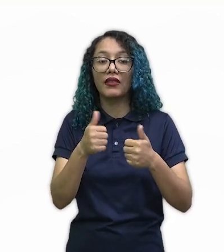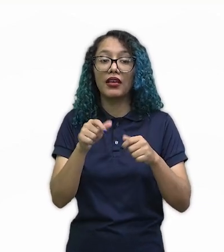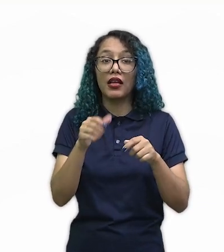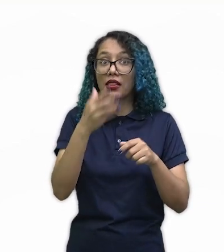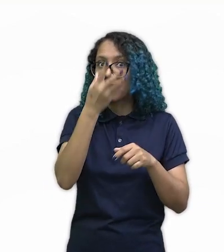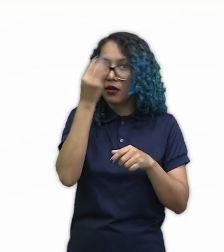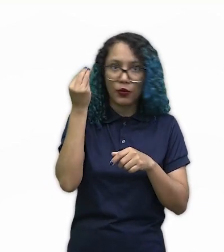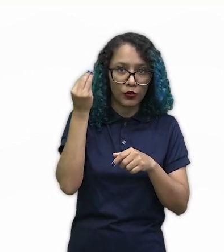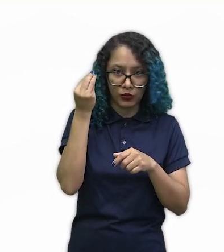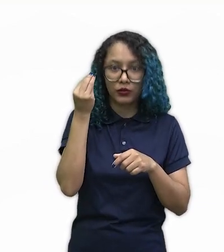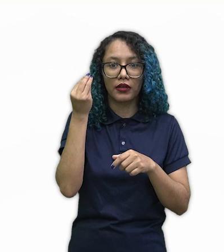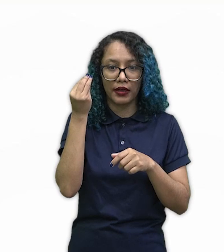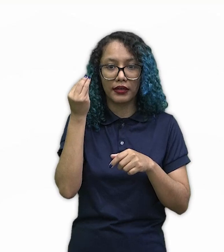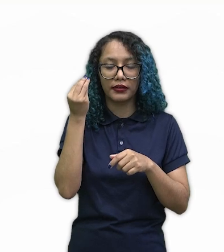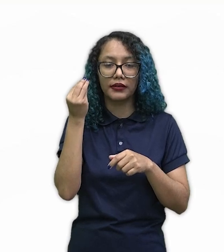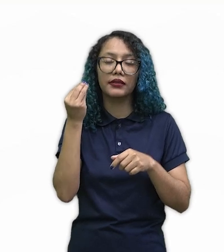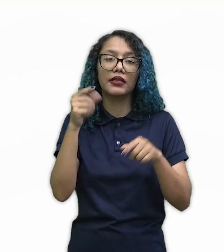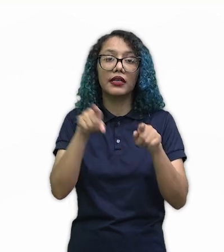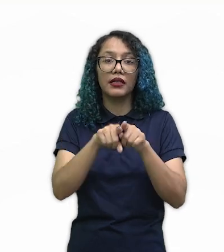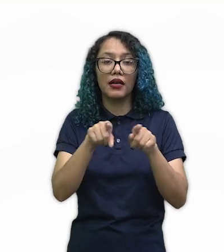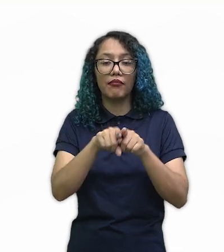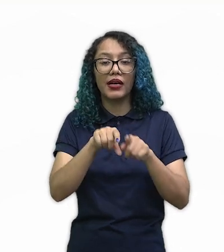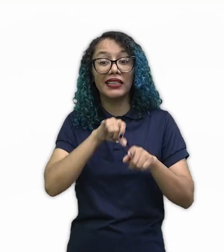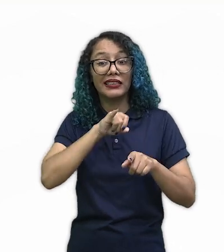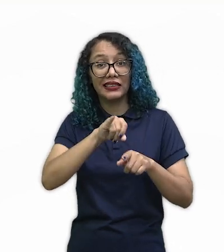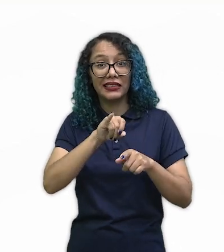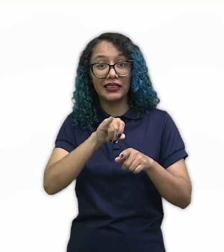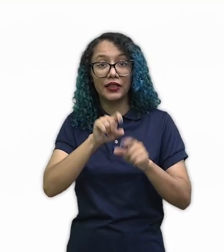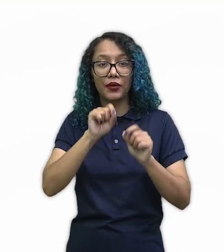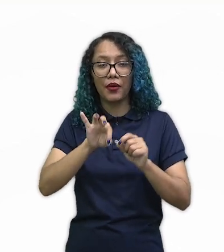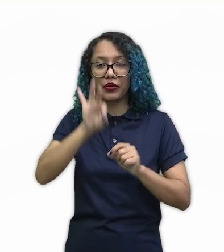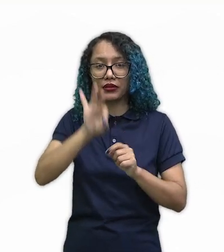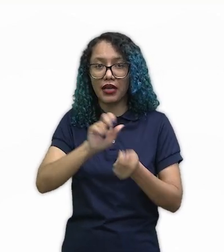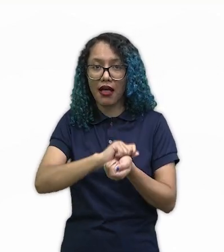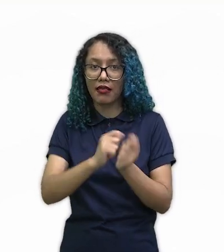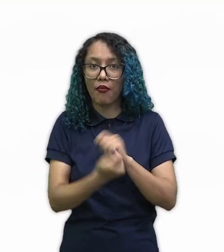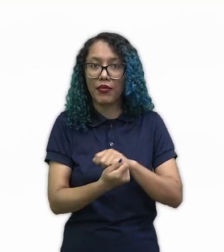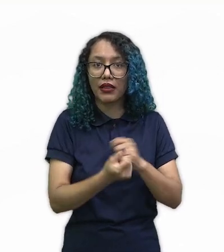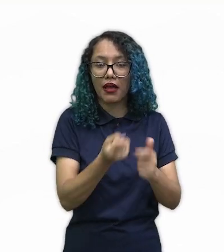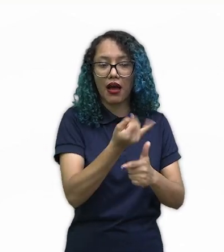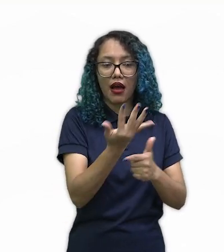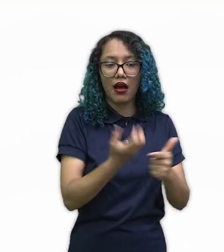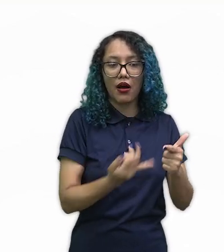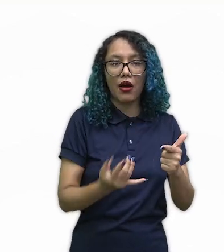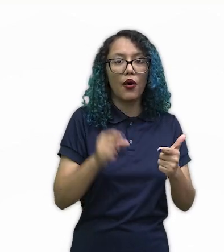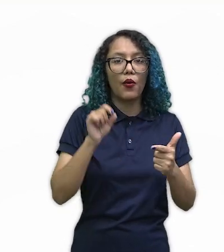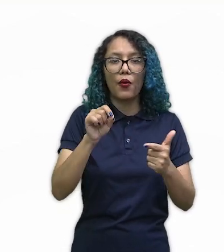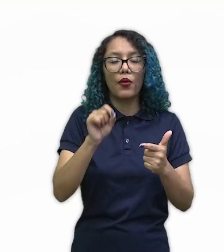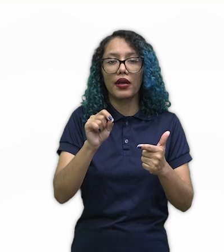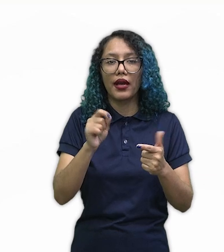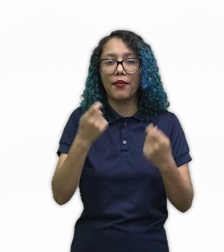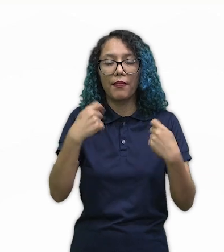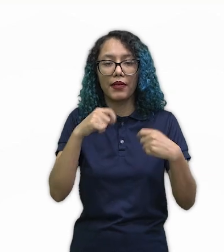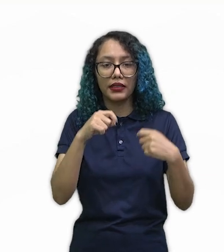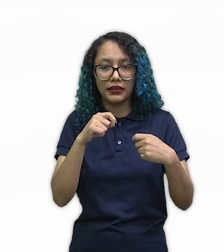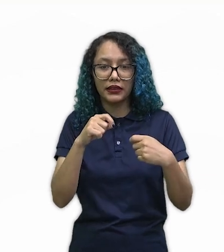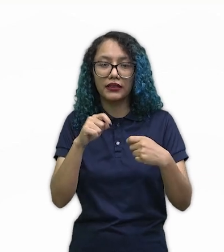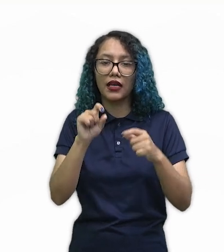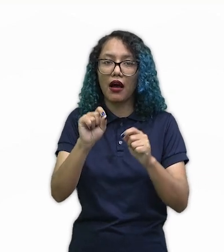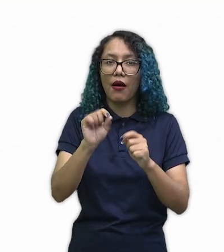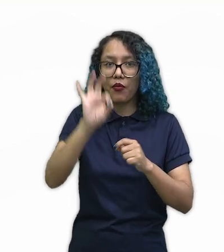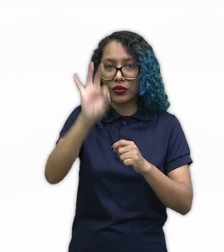esqueçam nunca que quando você transforma a porcentagem em fração, é só você pegar o valor